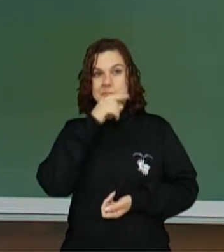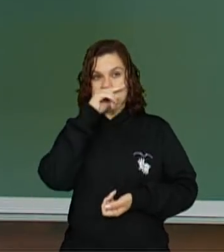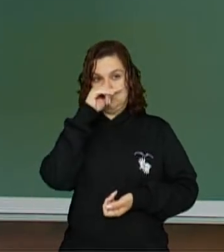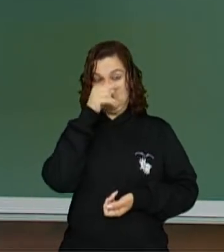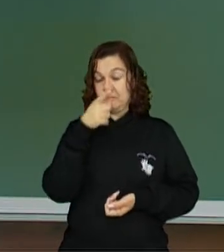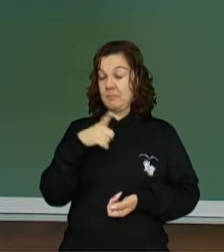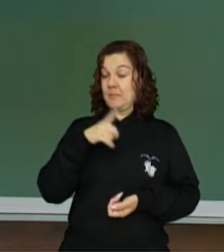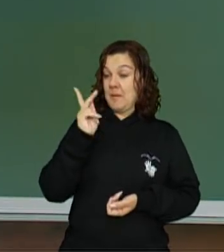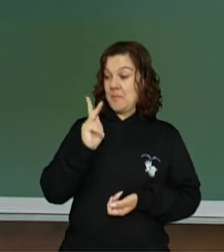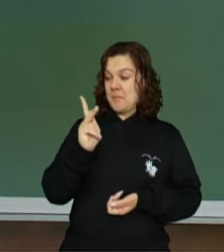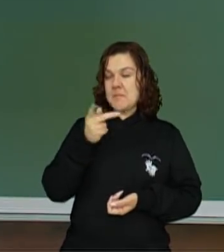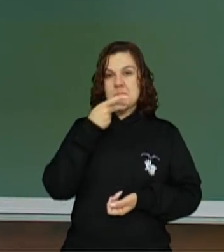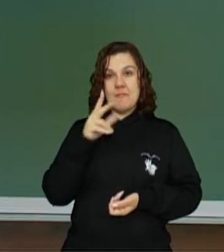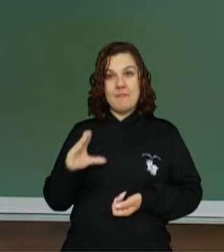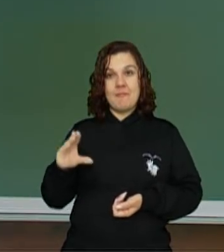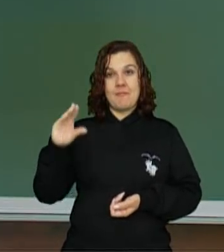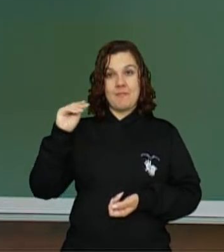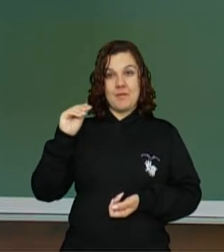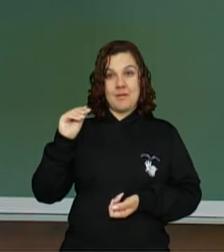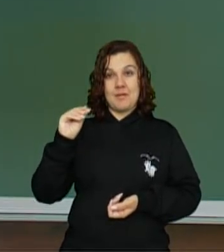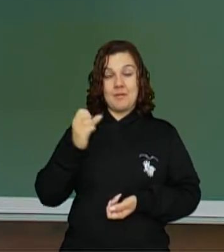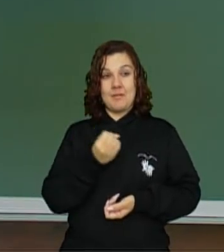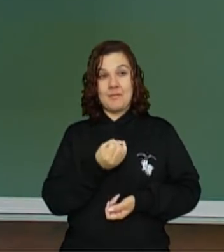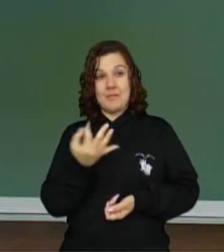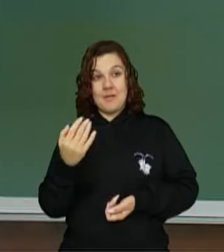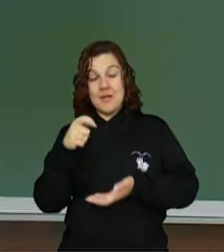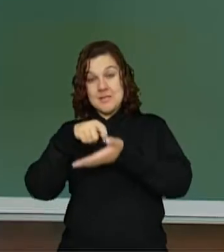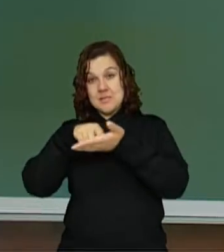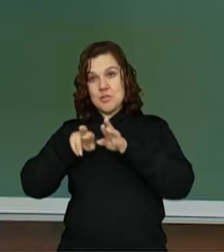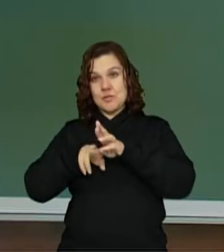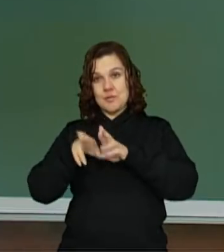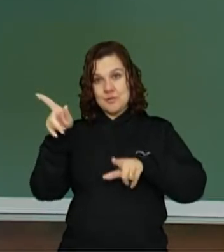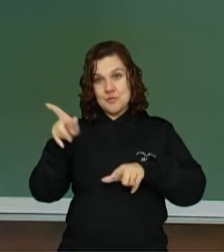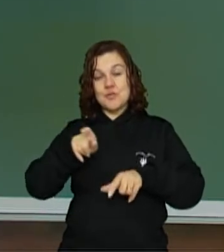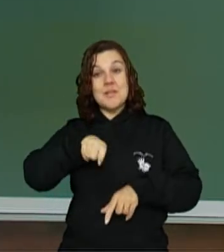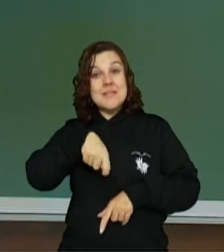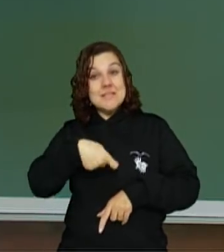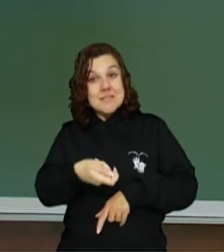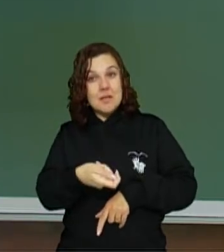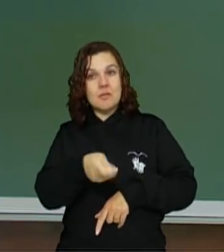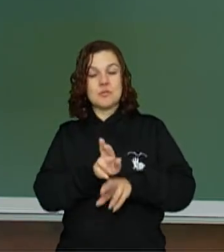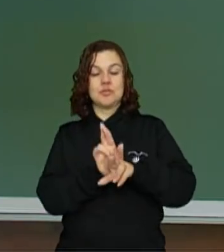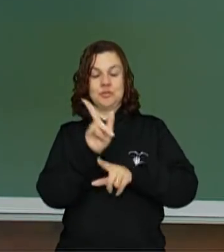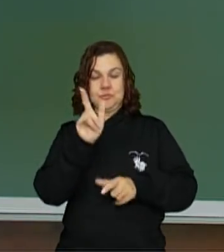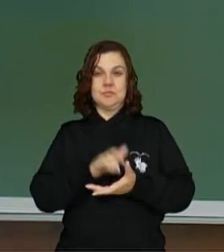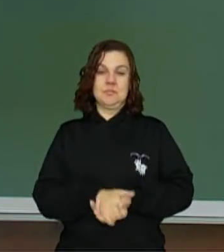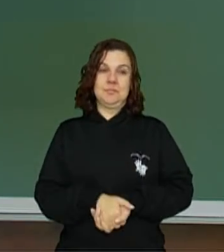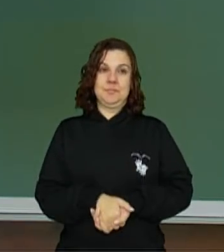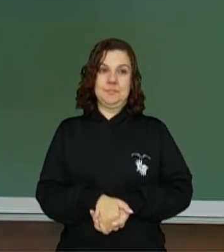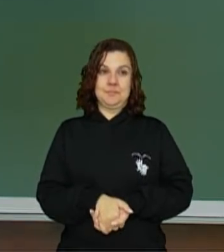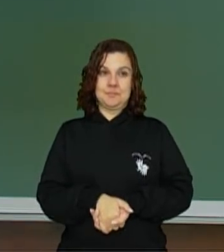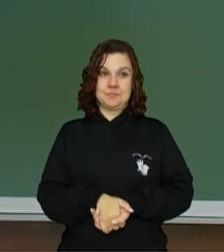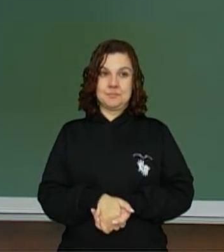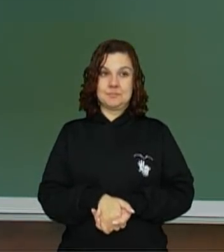que possui a mesma pronúncia algumas vezes e a mesma grafia, mas significados diferentes.